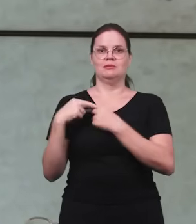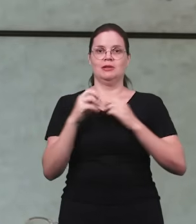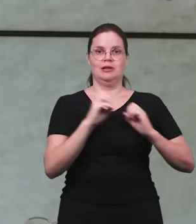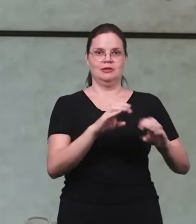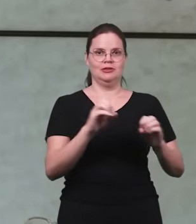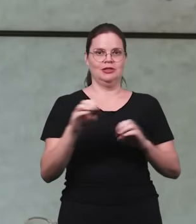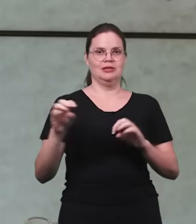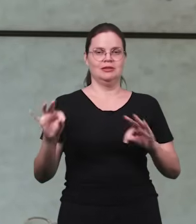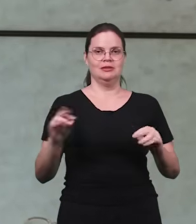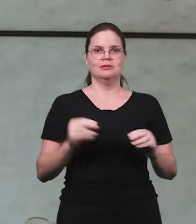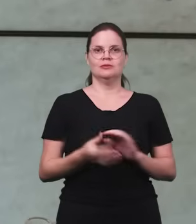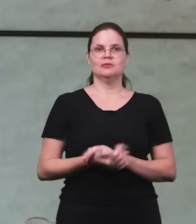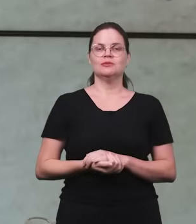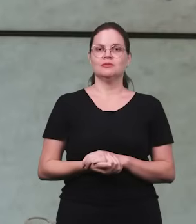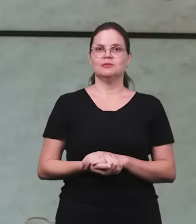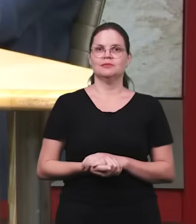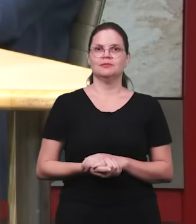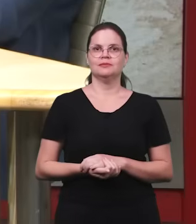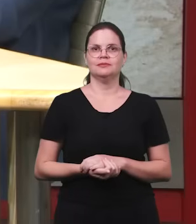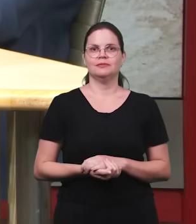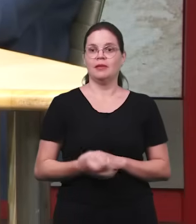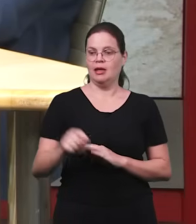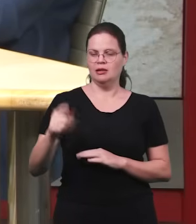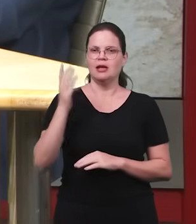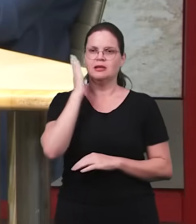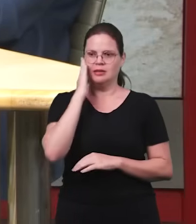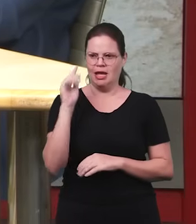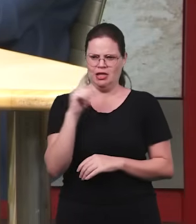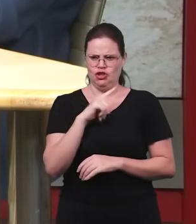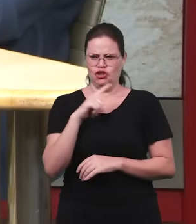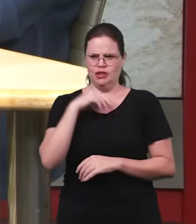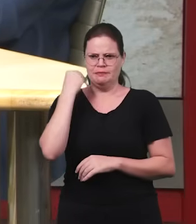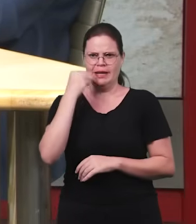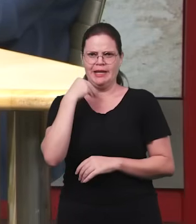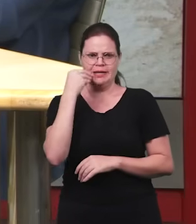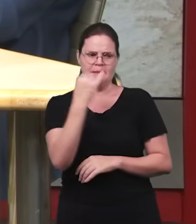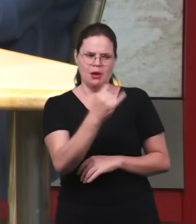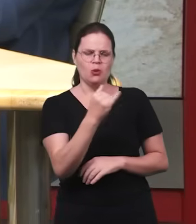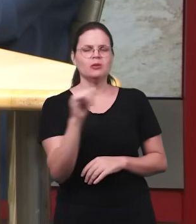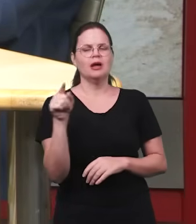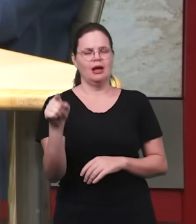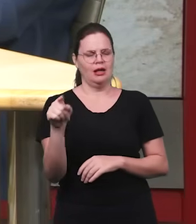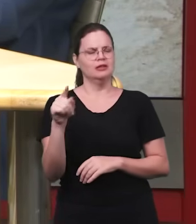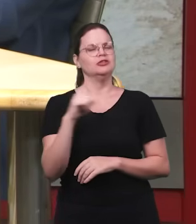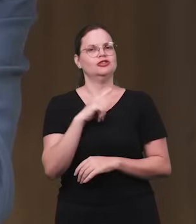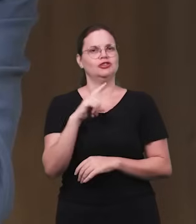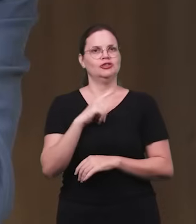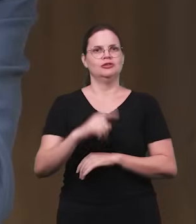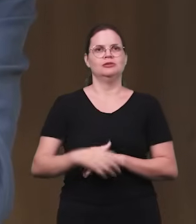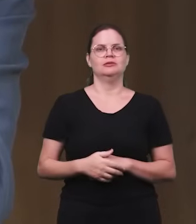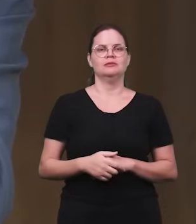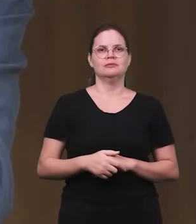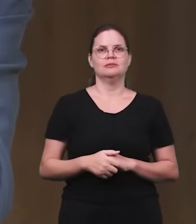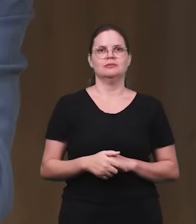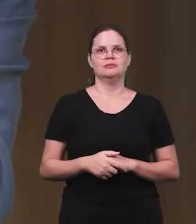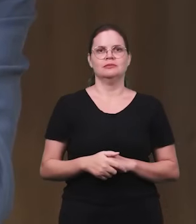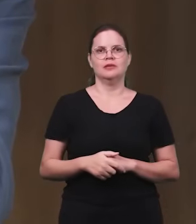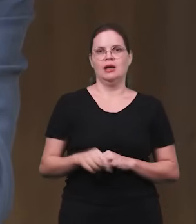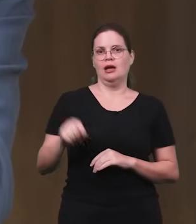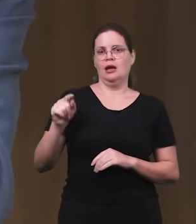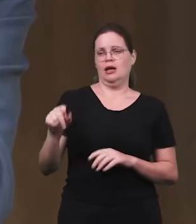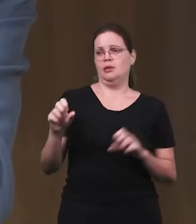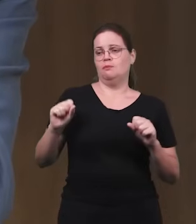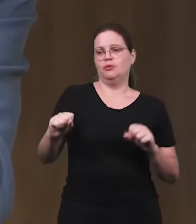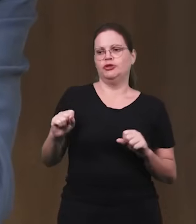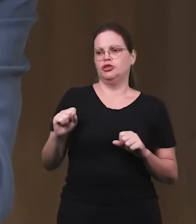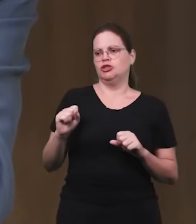né? E ele tinha o que contar. Ele poderia, não há nenhum problema nisso,